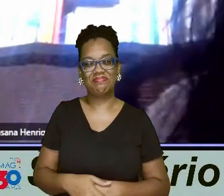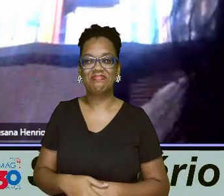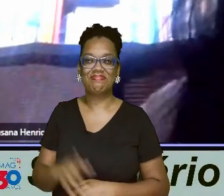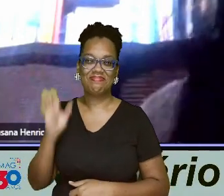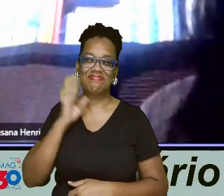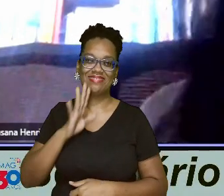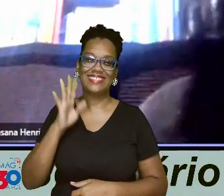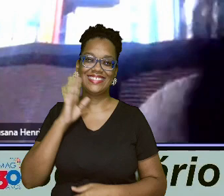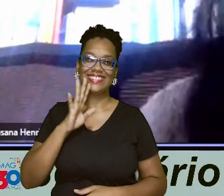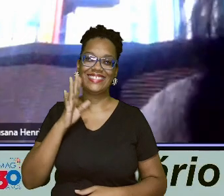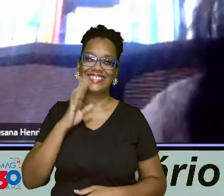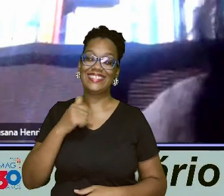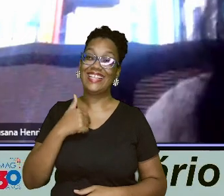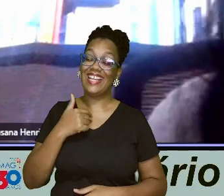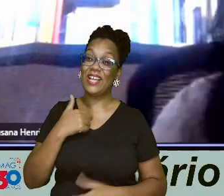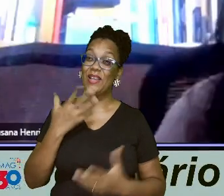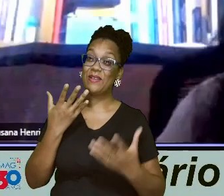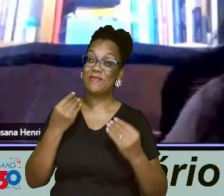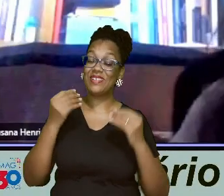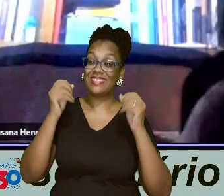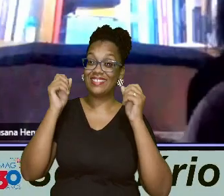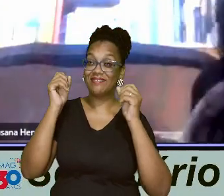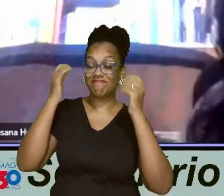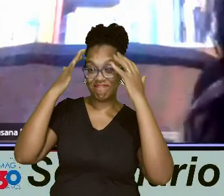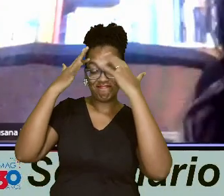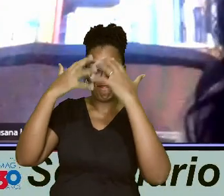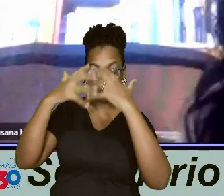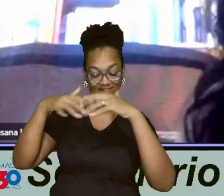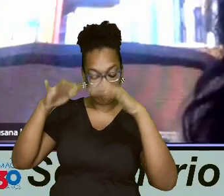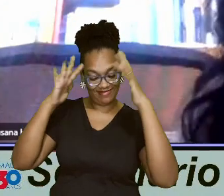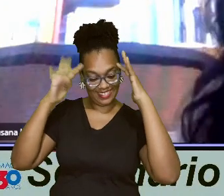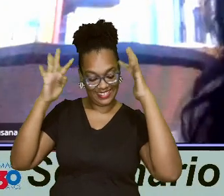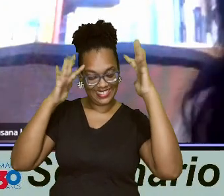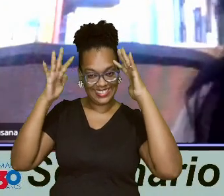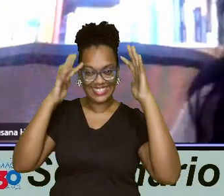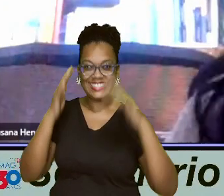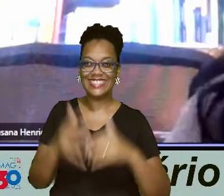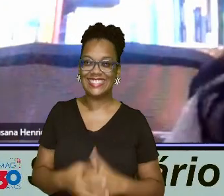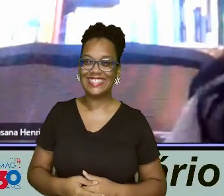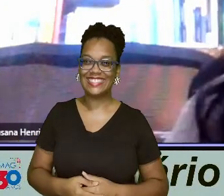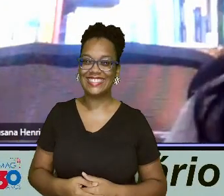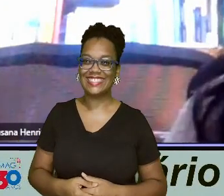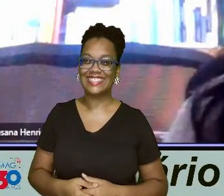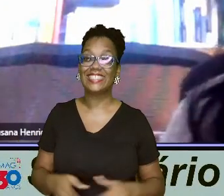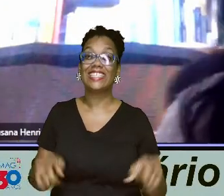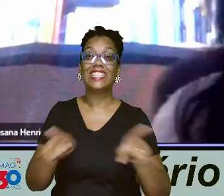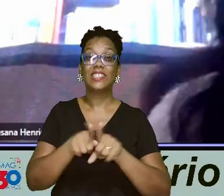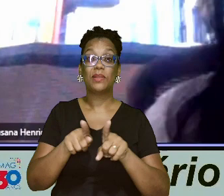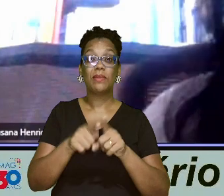muito bacana e me despertou uma série de reflexões. E queria